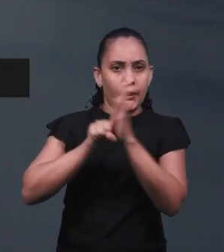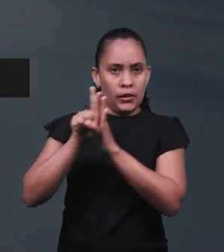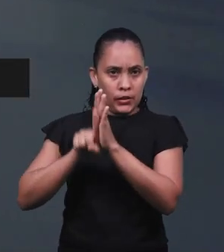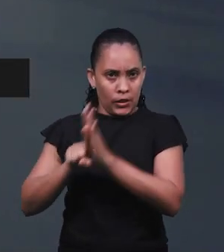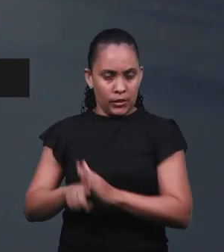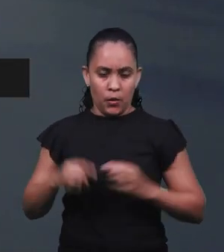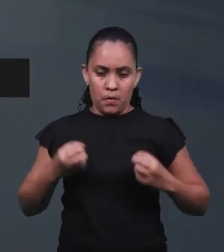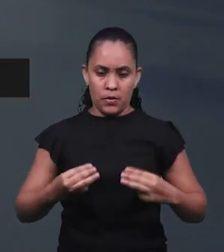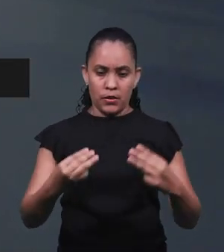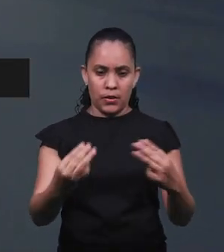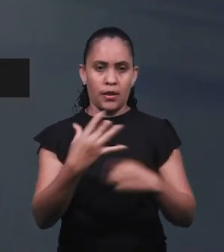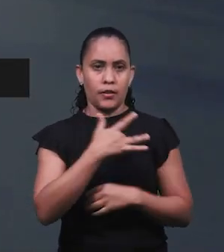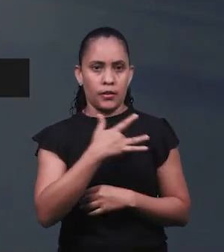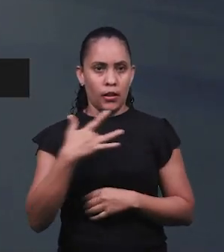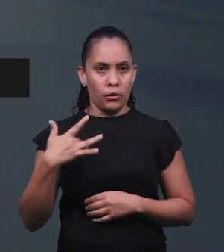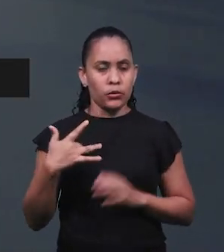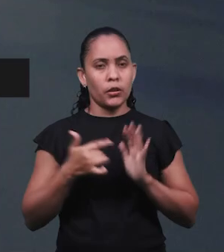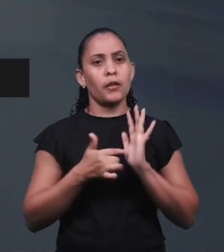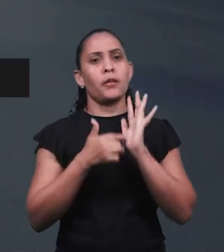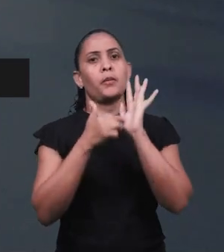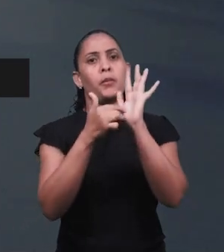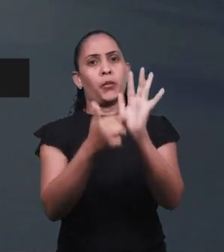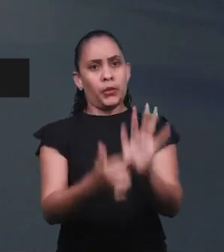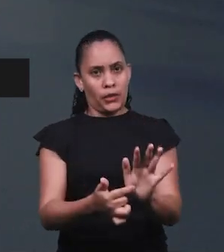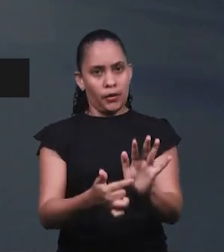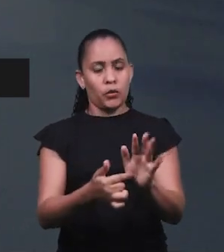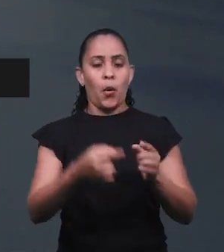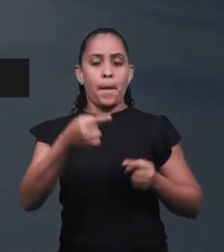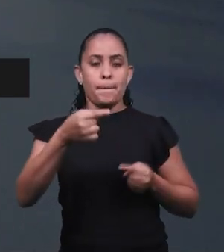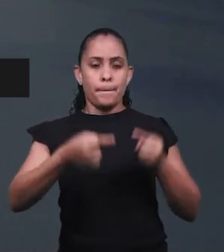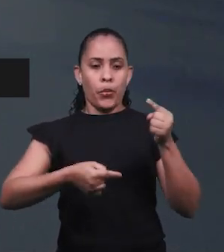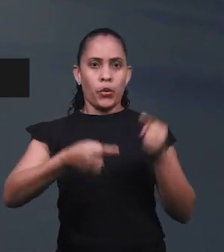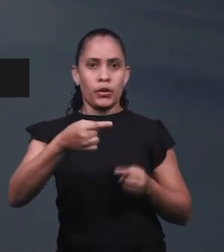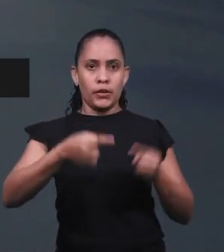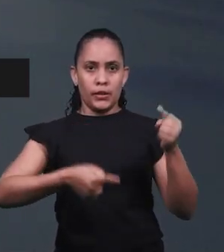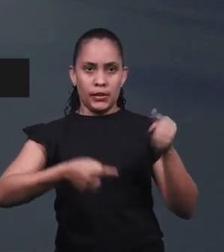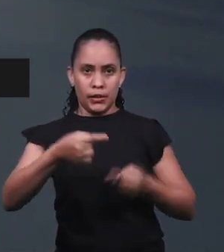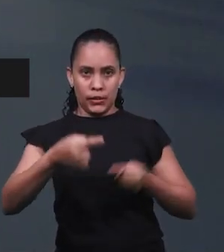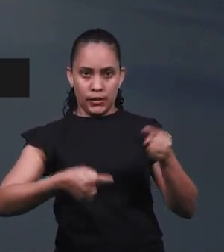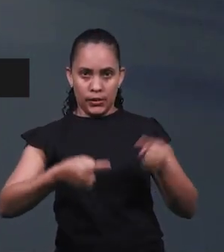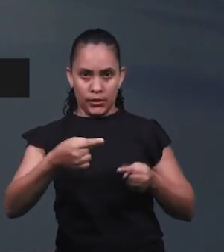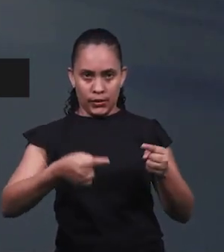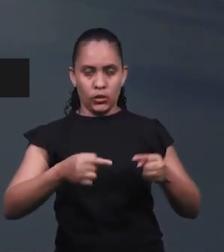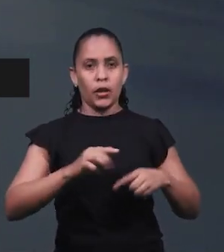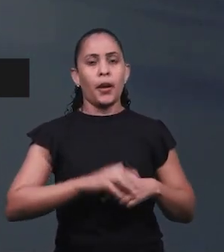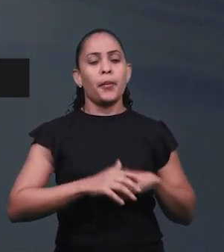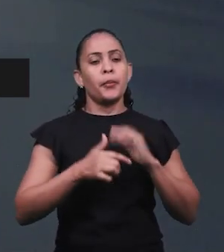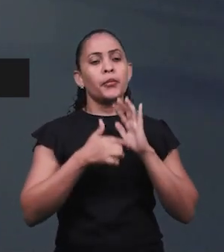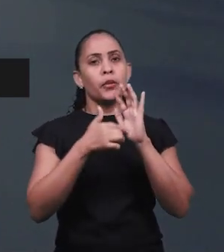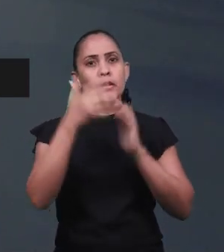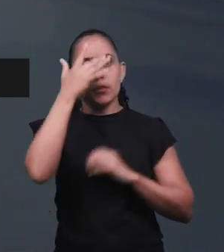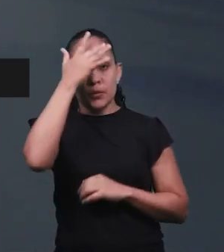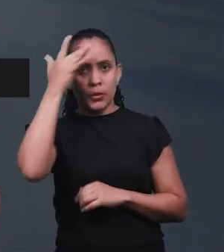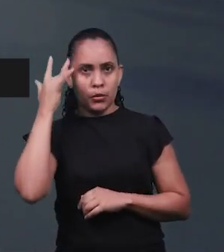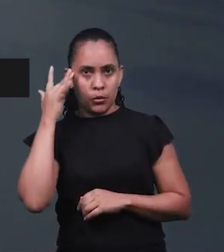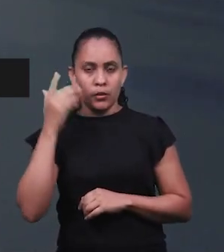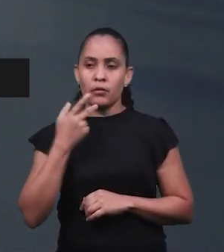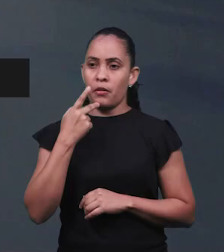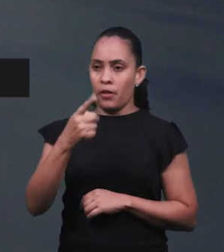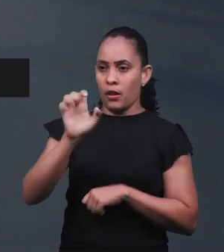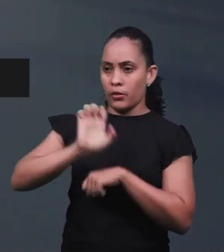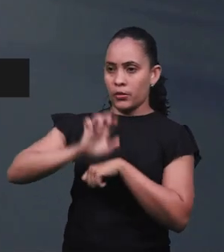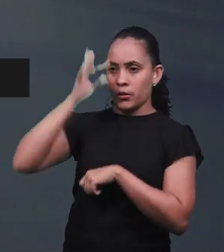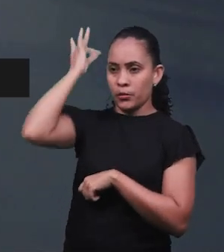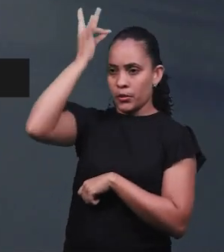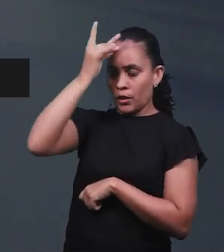da Saúde tem se debruçado sobre políticas públicas para atingir essas pessoas. E eu vou dizer aqui do Estado,